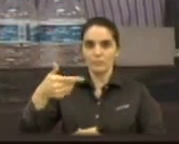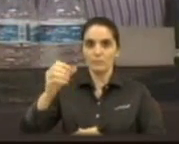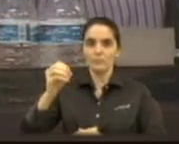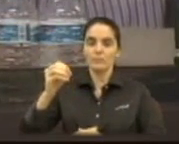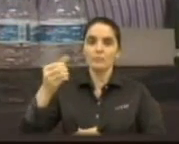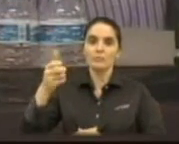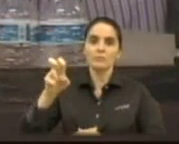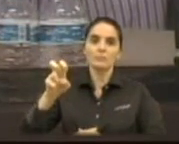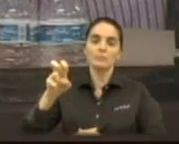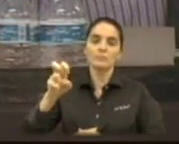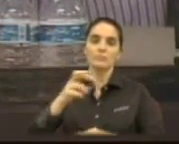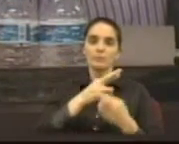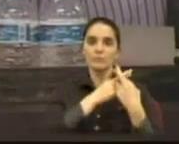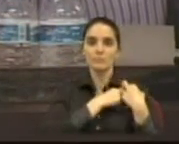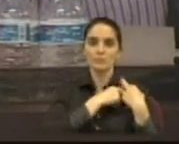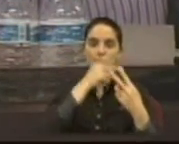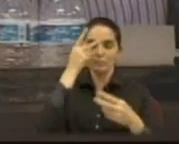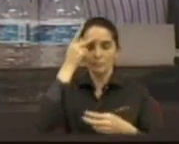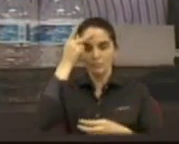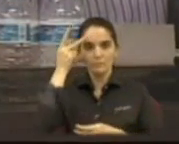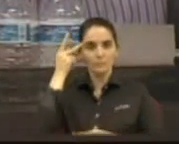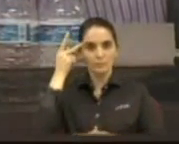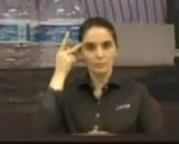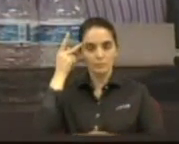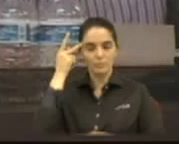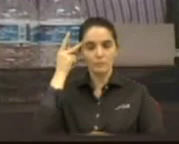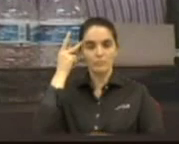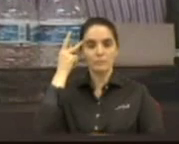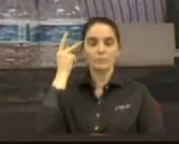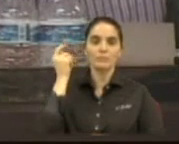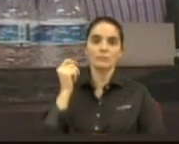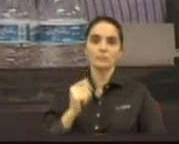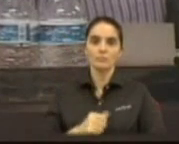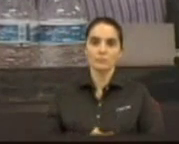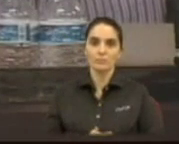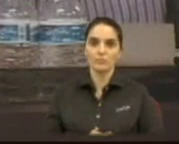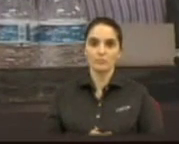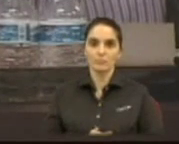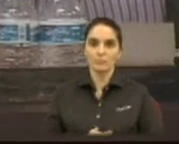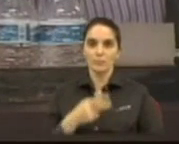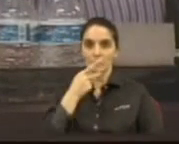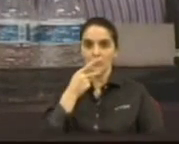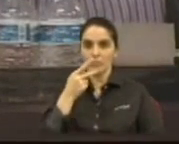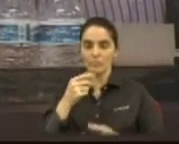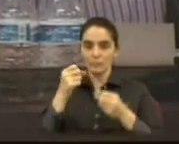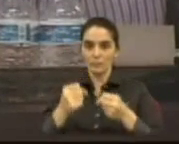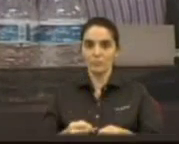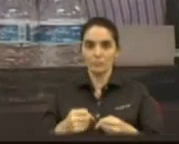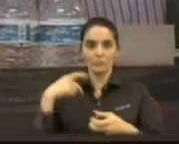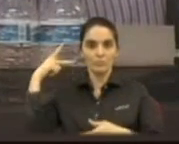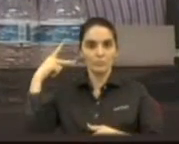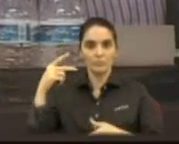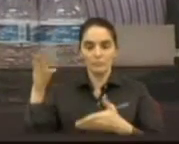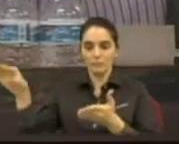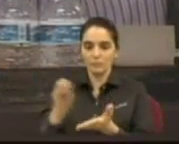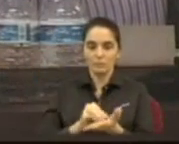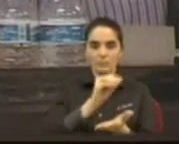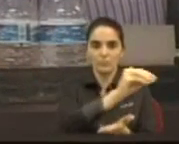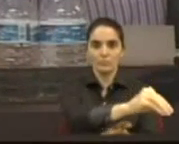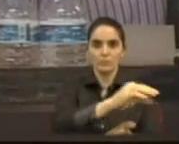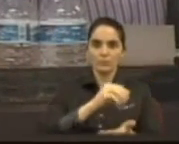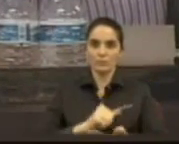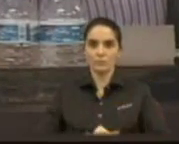233/2015, de autoria do excelentíssimo senhor prefeito Paulo César Junqueira Radiche, que autoriza o Poder Executivo a repassar recursos